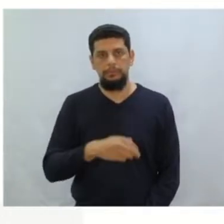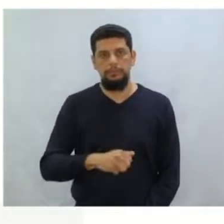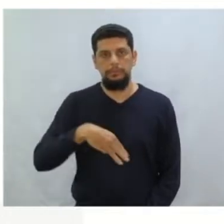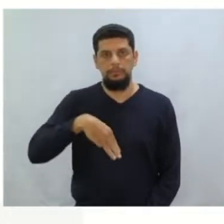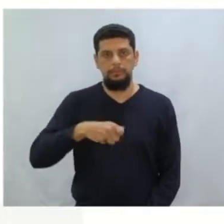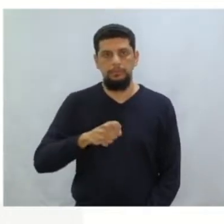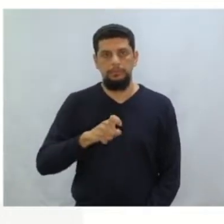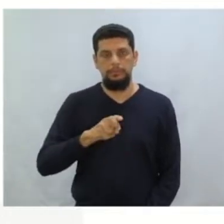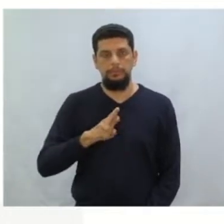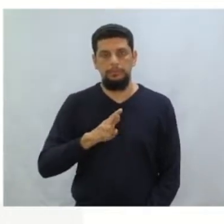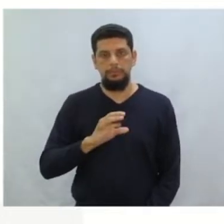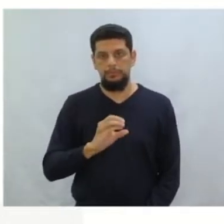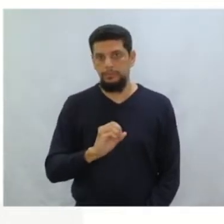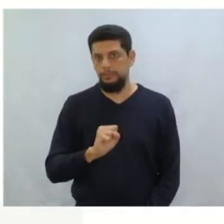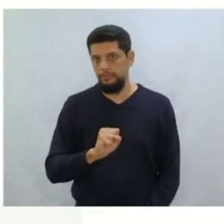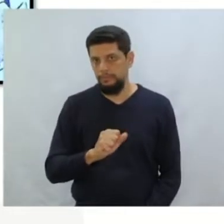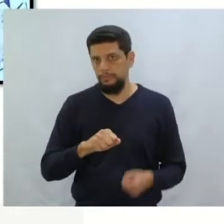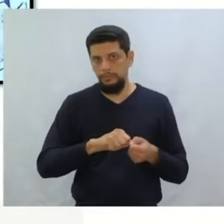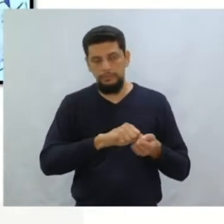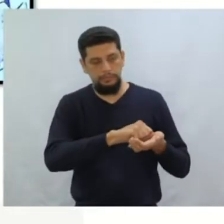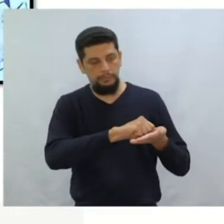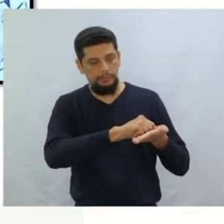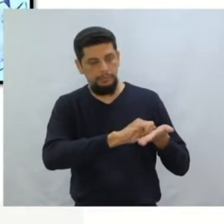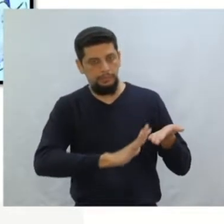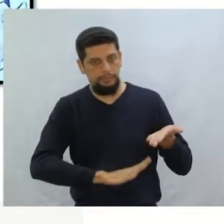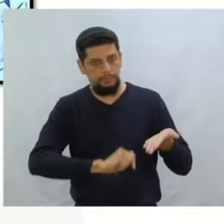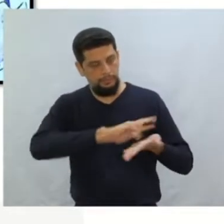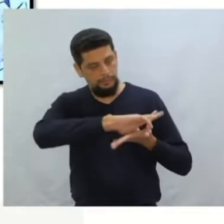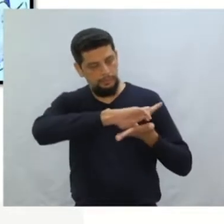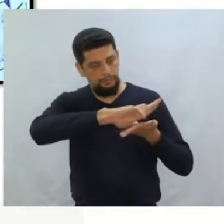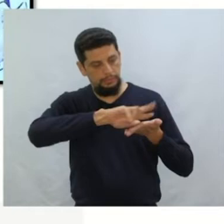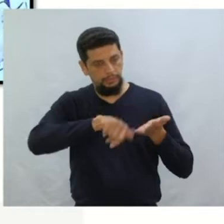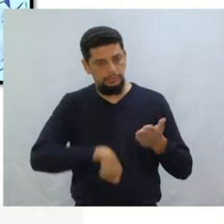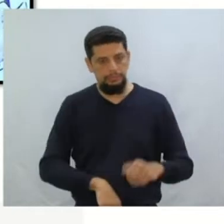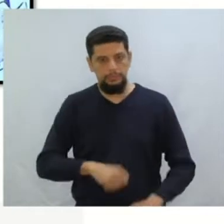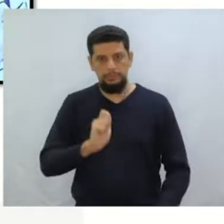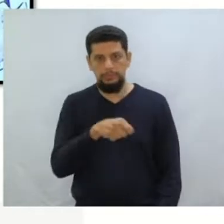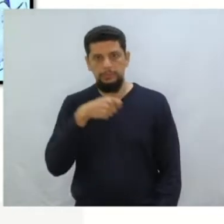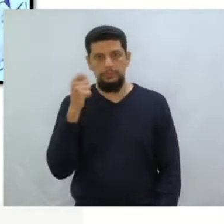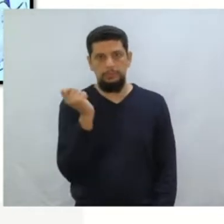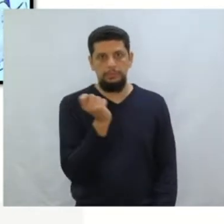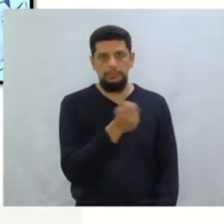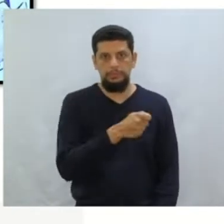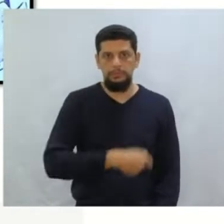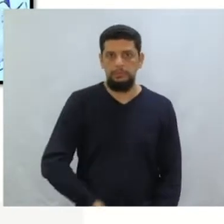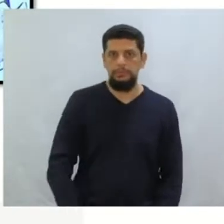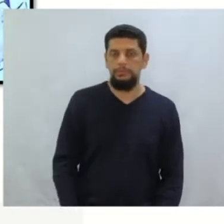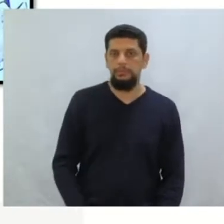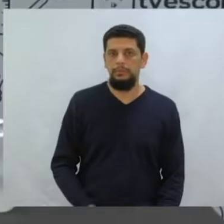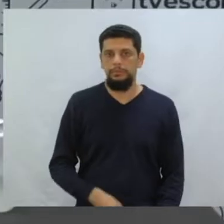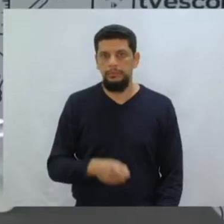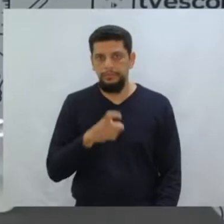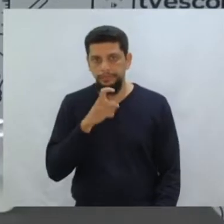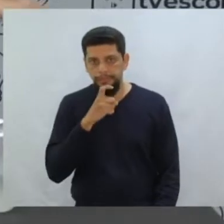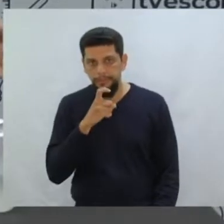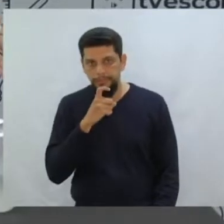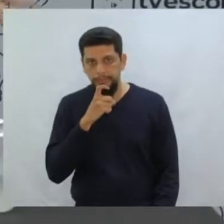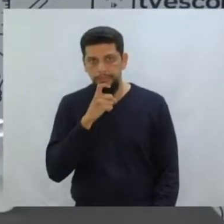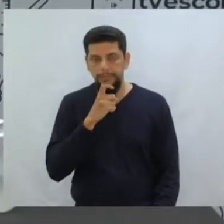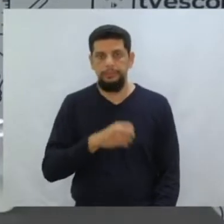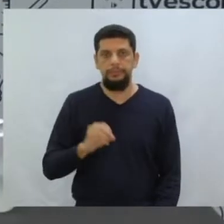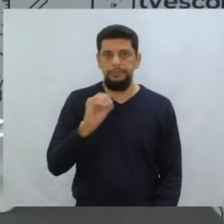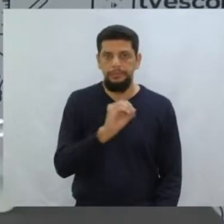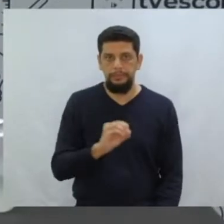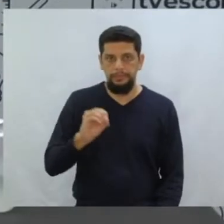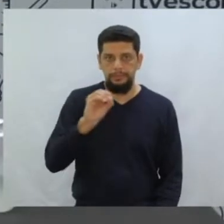do Marcos Aurélio Pimenta e fizemos algumas atividades. Das fadas, nós tínhamos as fadas da